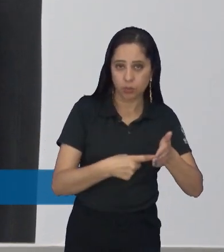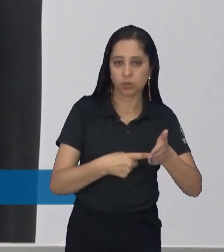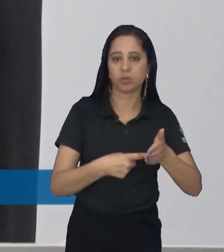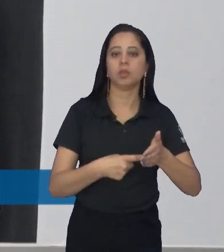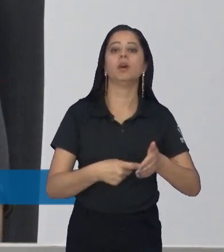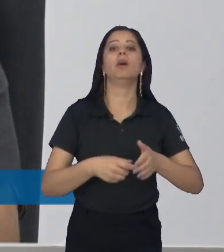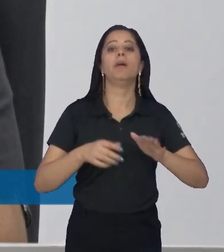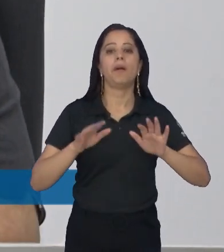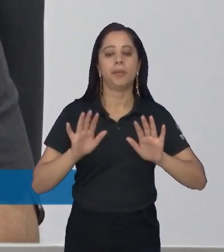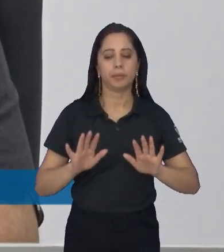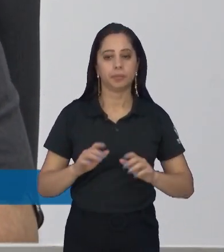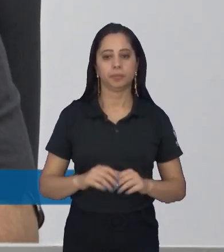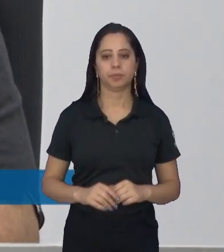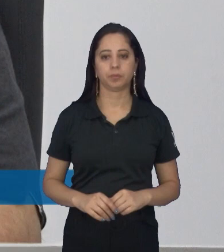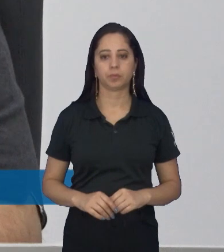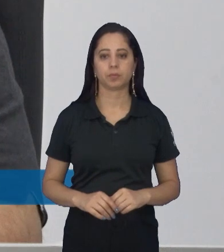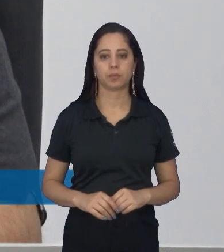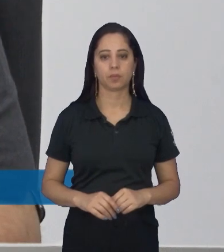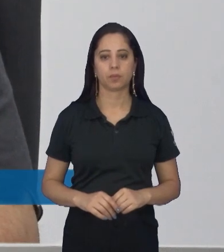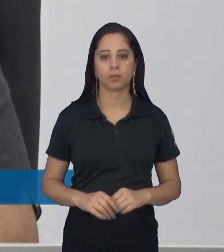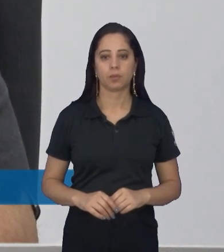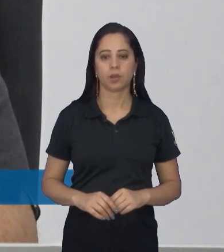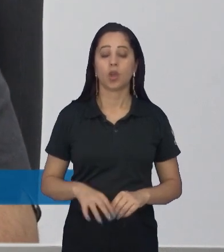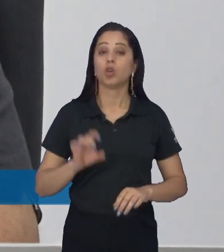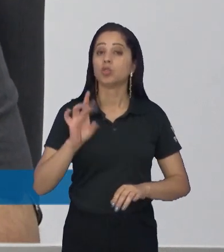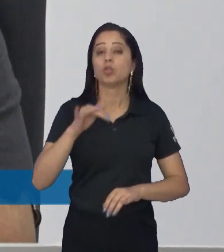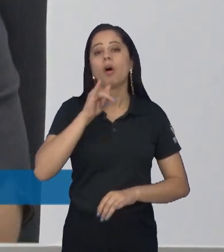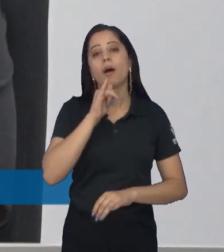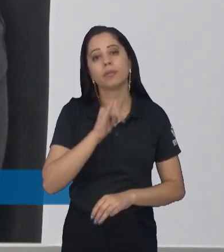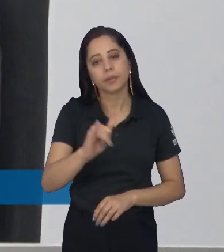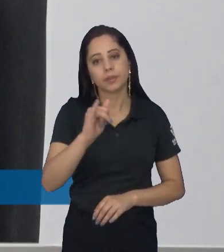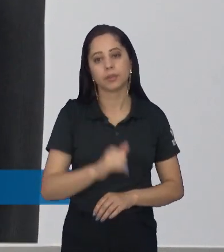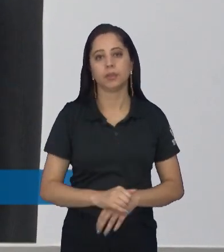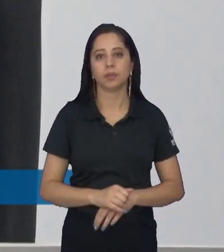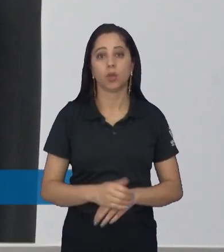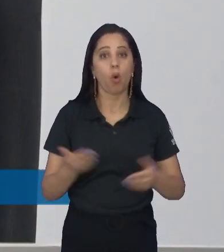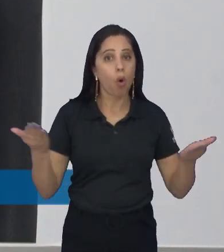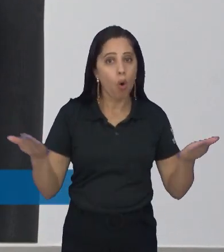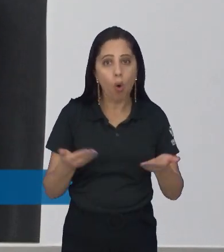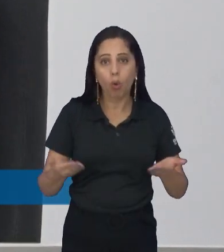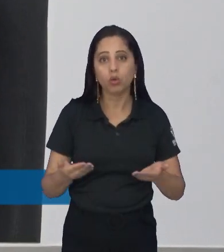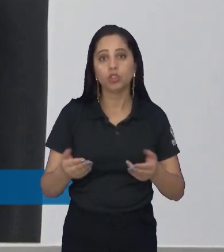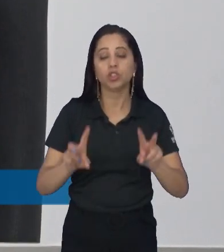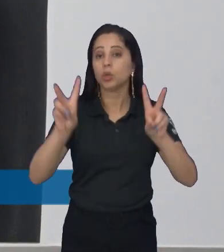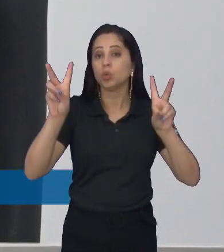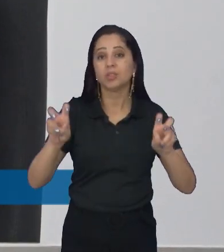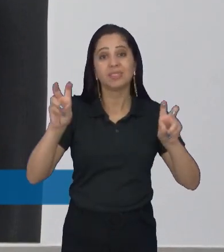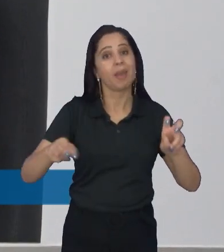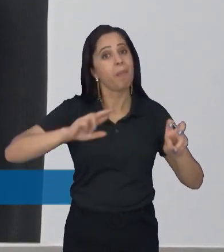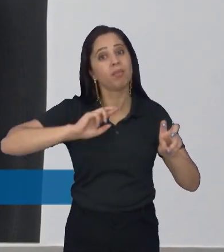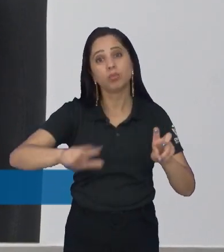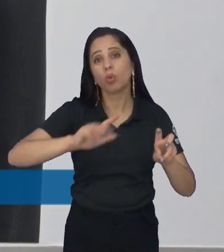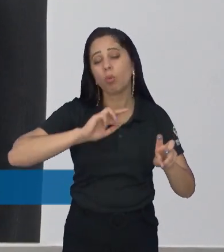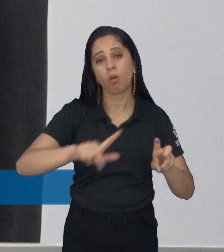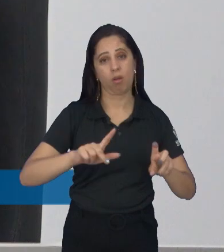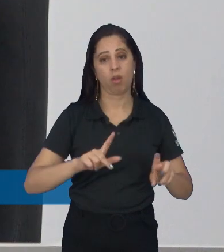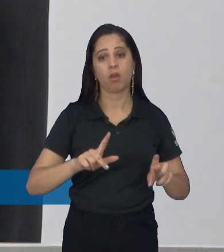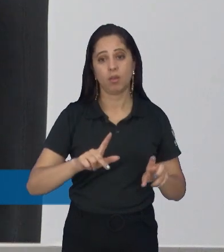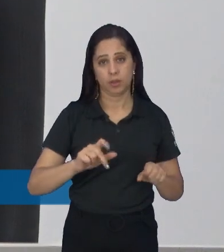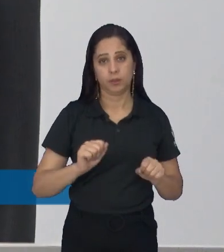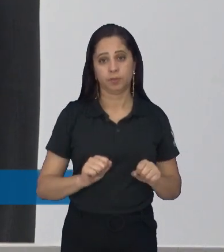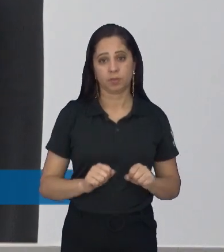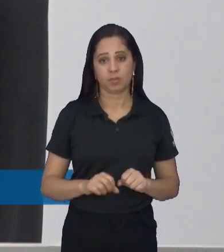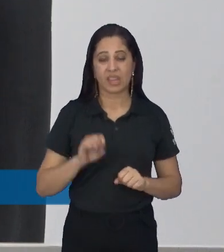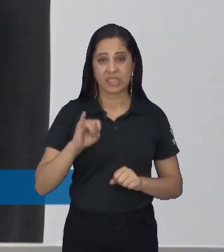e será eu só estou dizendo que como não é pauta do dessa audiência pública se